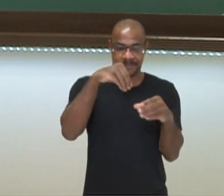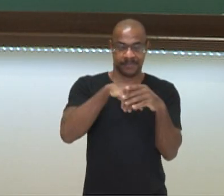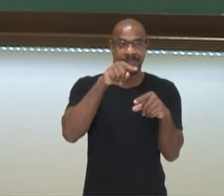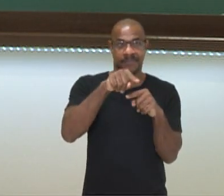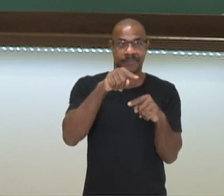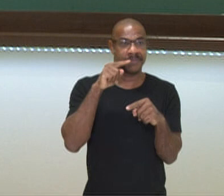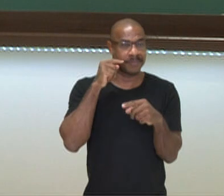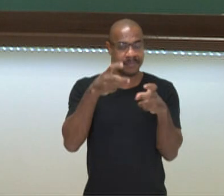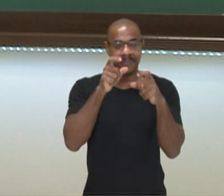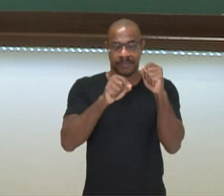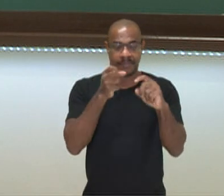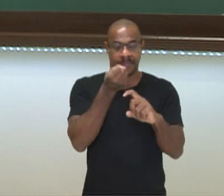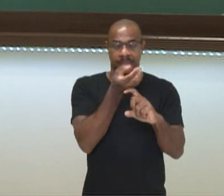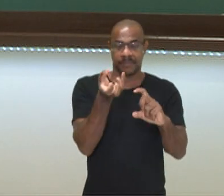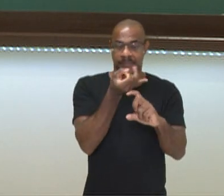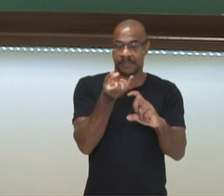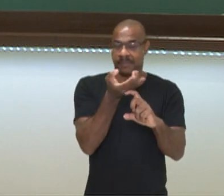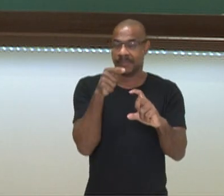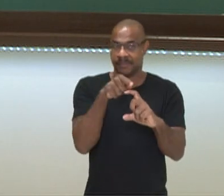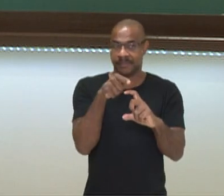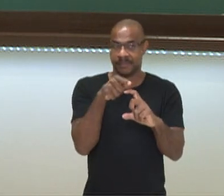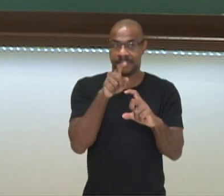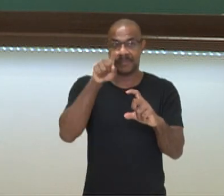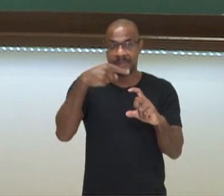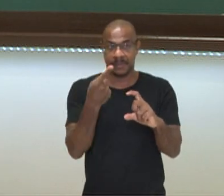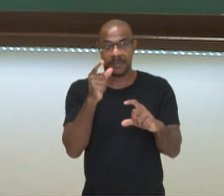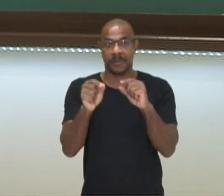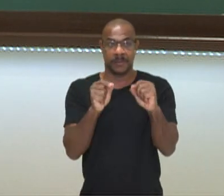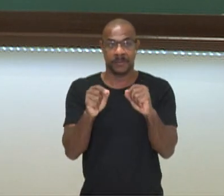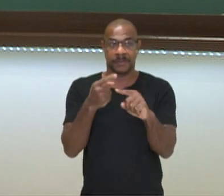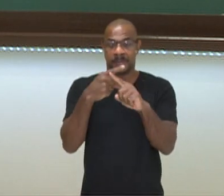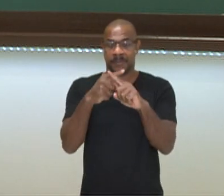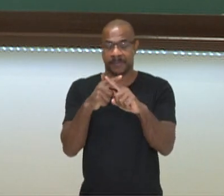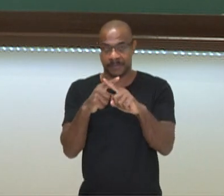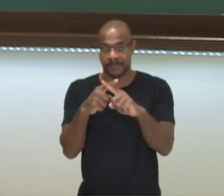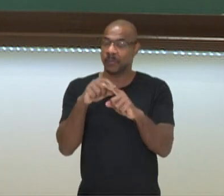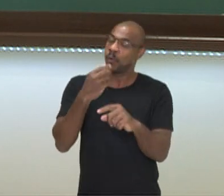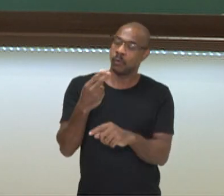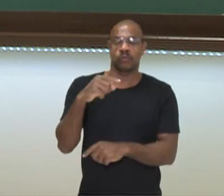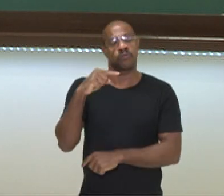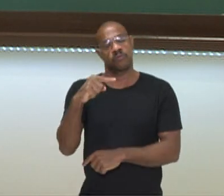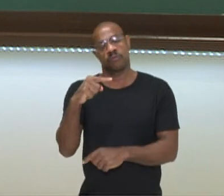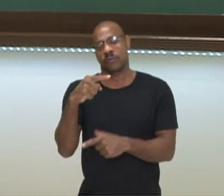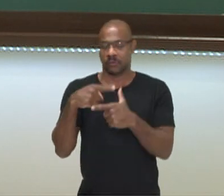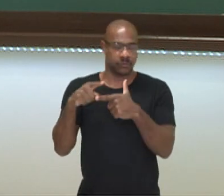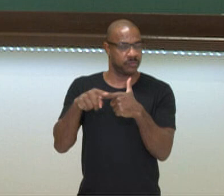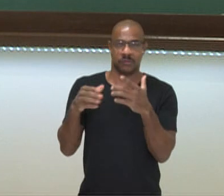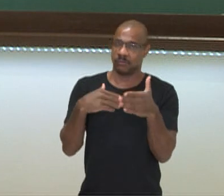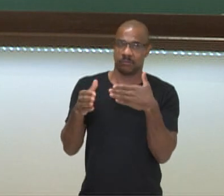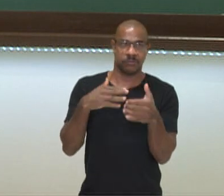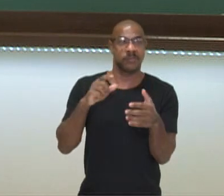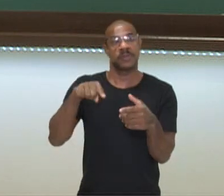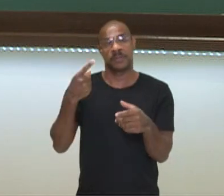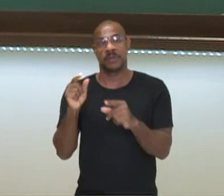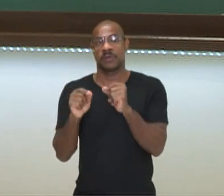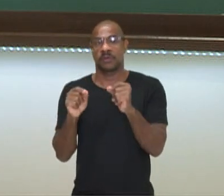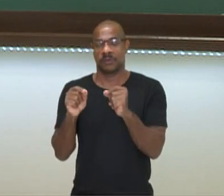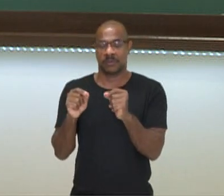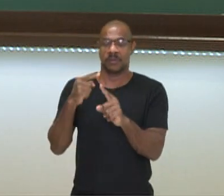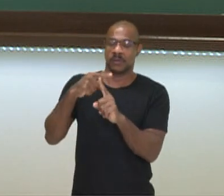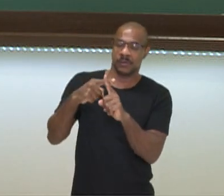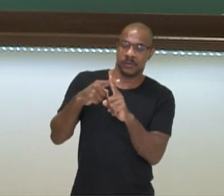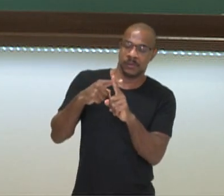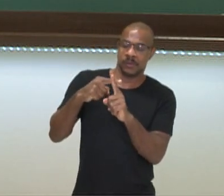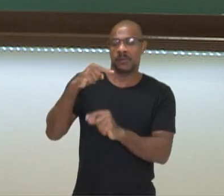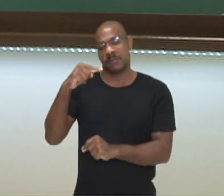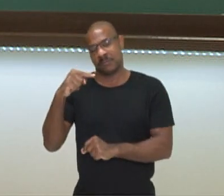vou olhar primeiro a potenciação, depois multiplicação ou divisão, o que vier na ordem, e depois adição ou